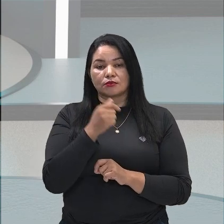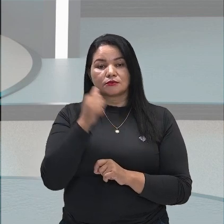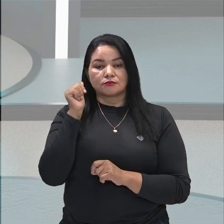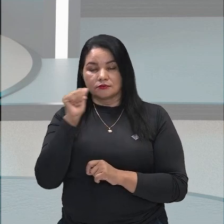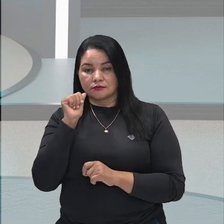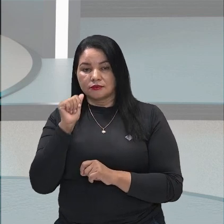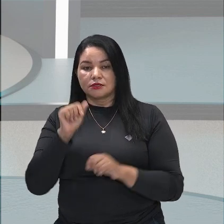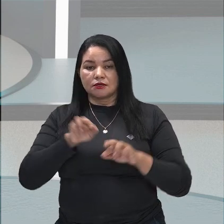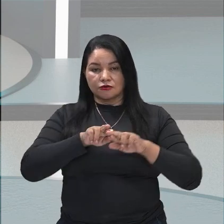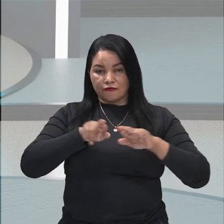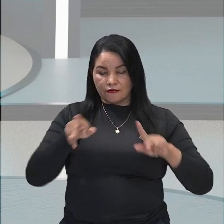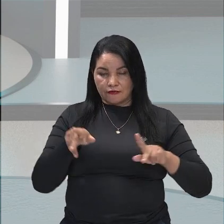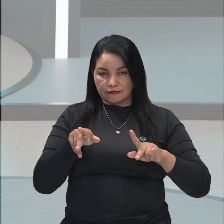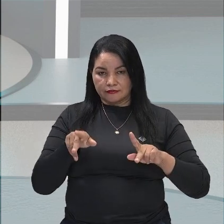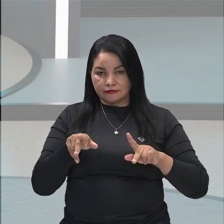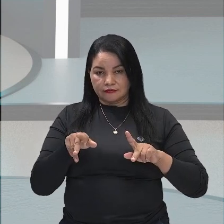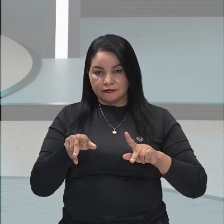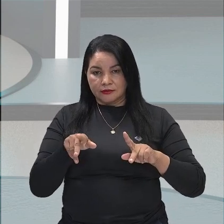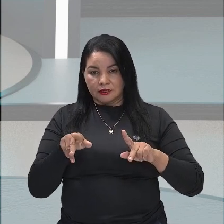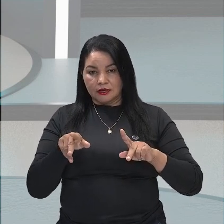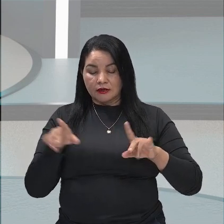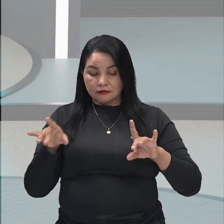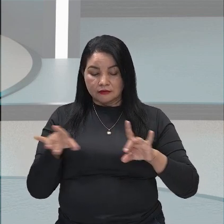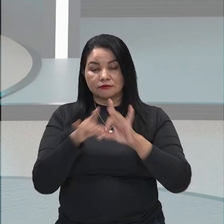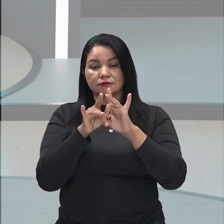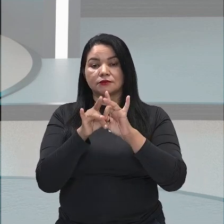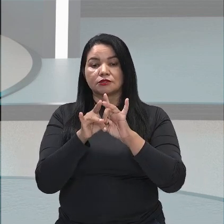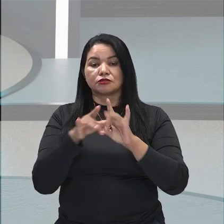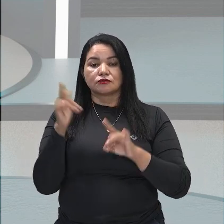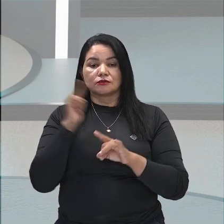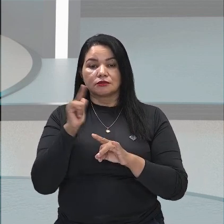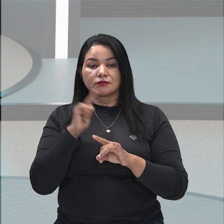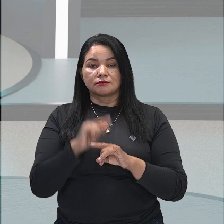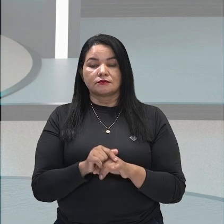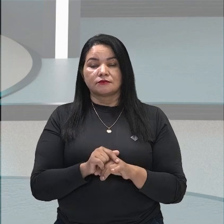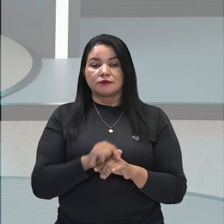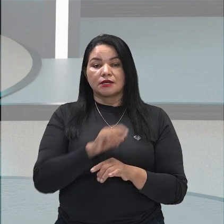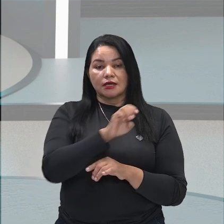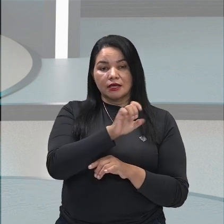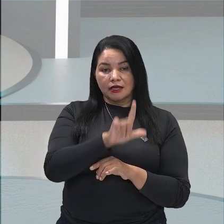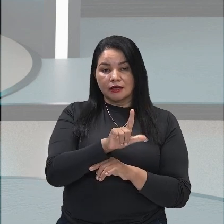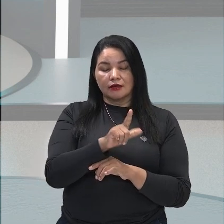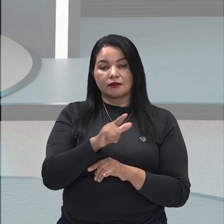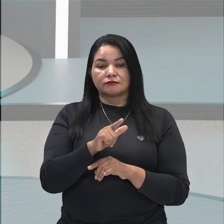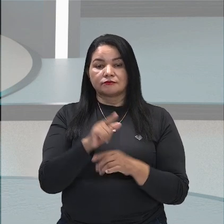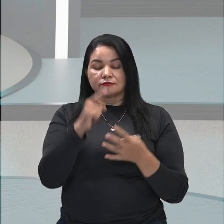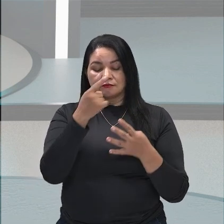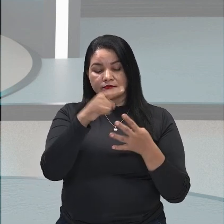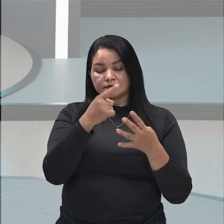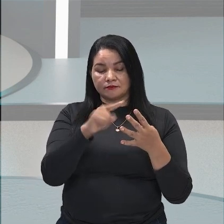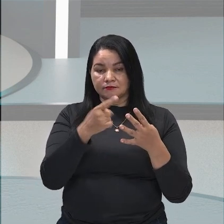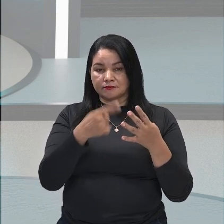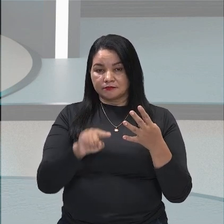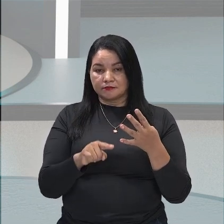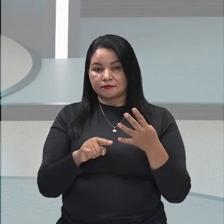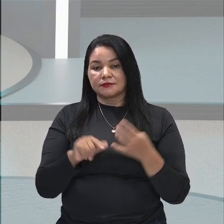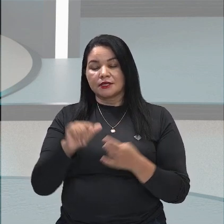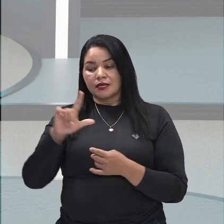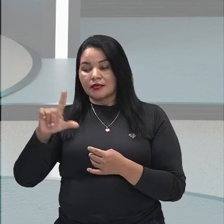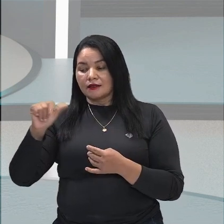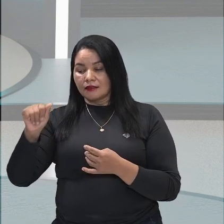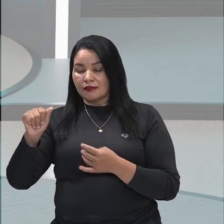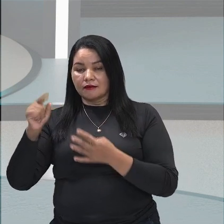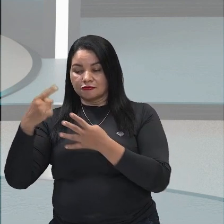completamente diferentes e se complementam. Temos el caballo, la yegua, o cavalo e a égua, el carnero,